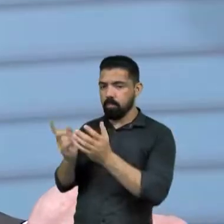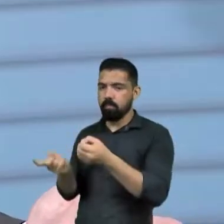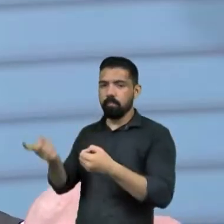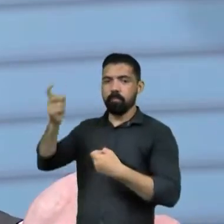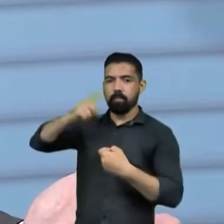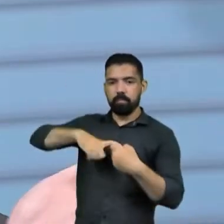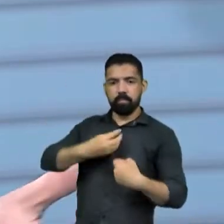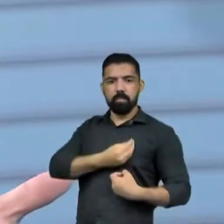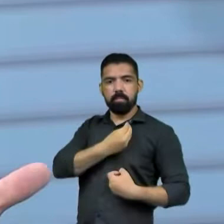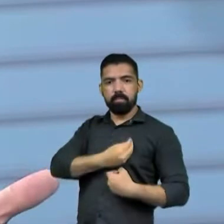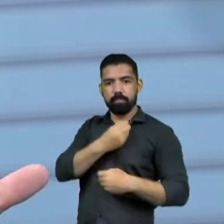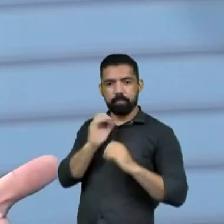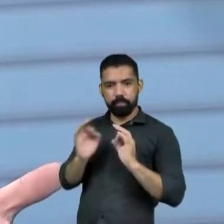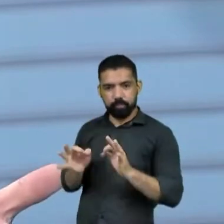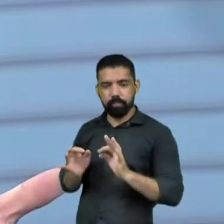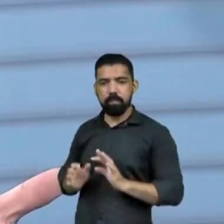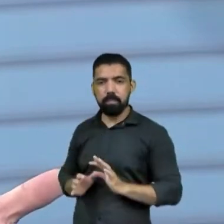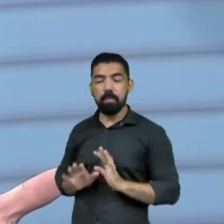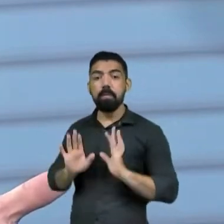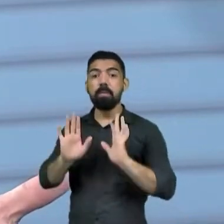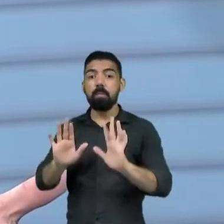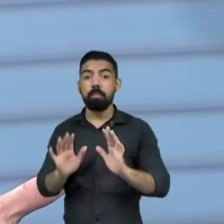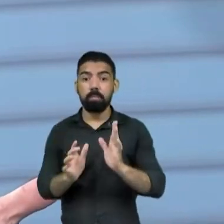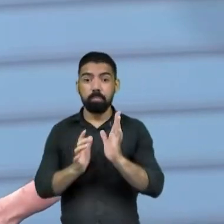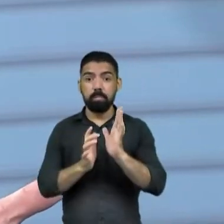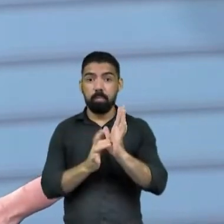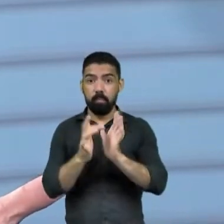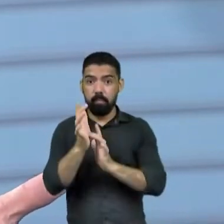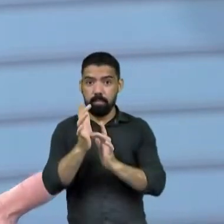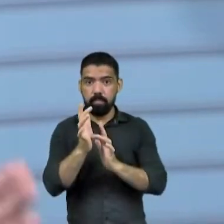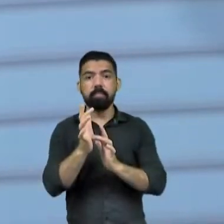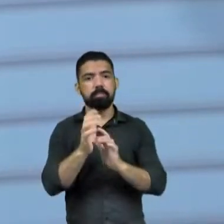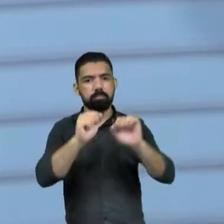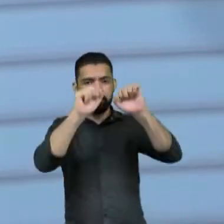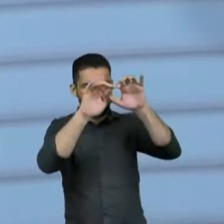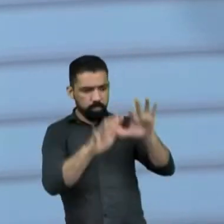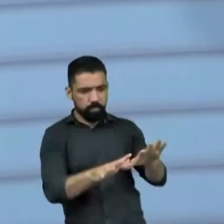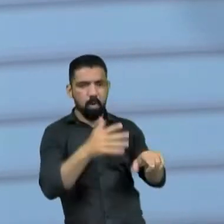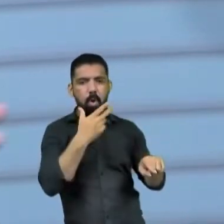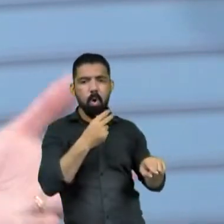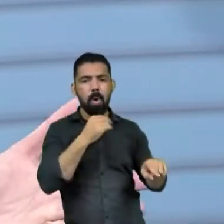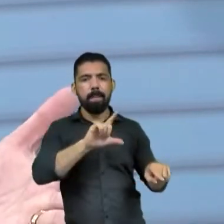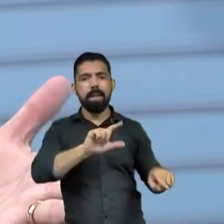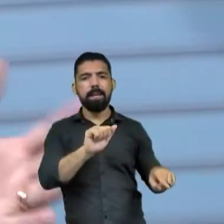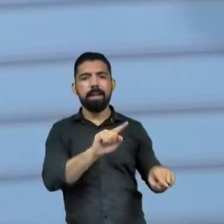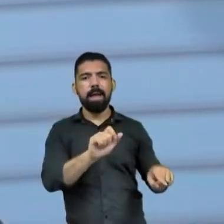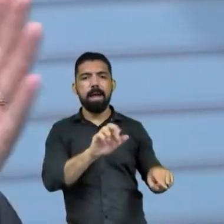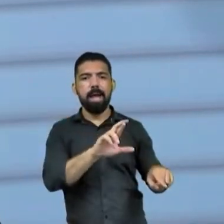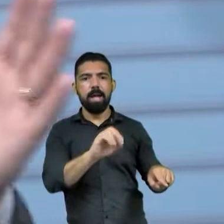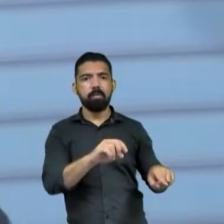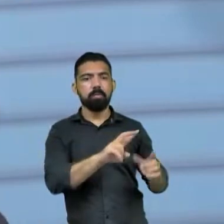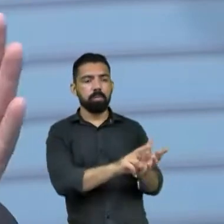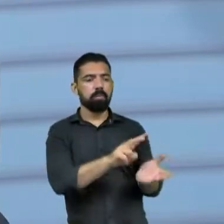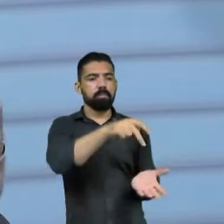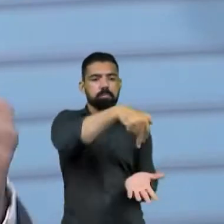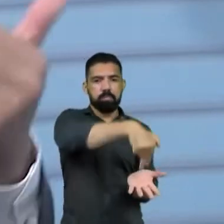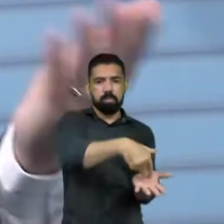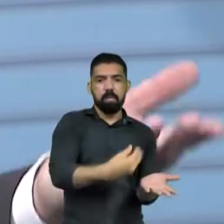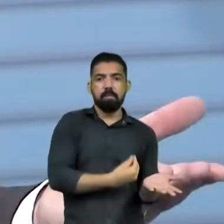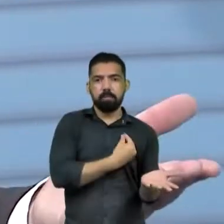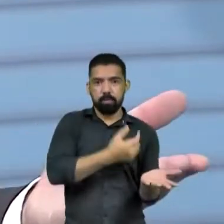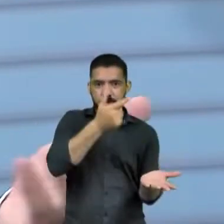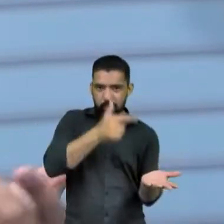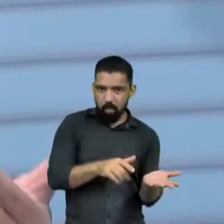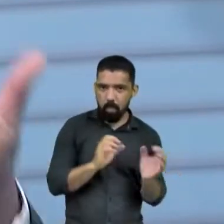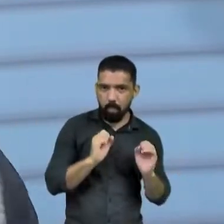Lázaro certo mas Lázaro voltou a morrer voltou a morrer Jesus não Jesus ressuscitou e não morre mais Então esse é é o projeto e uma